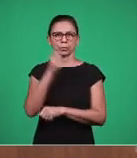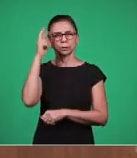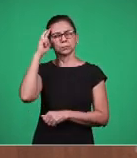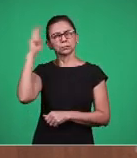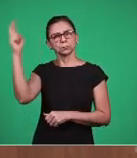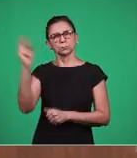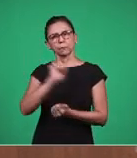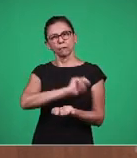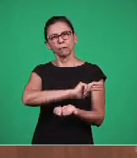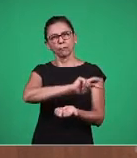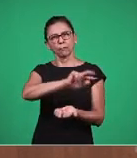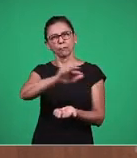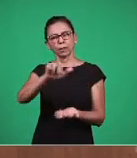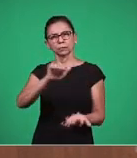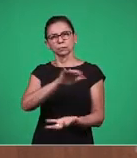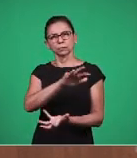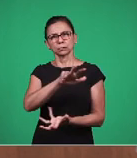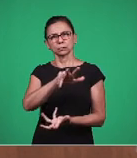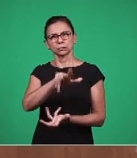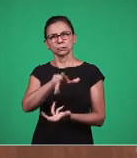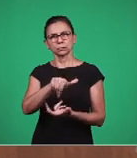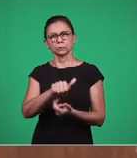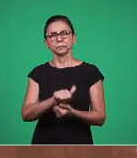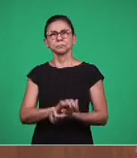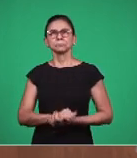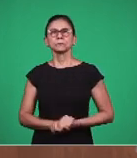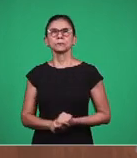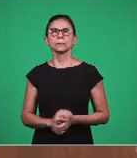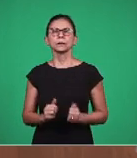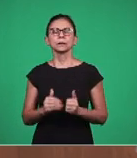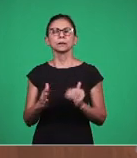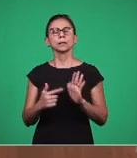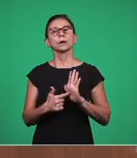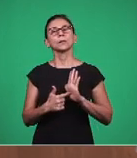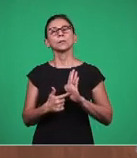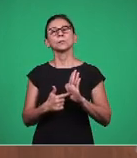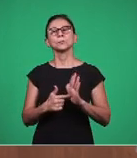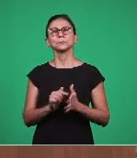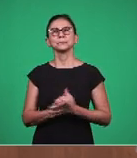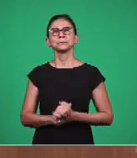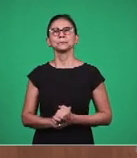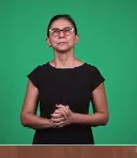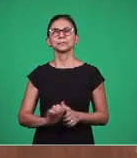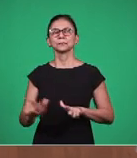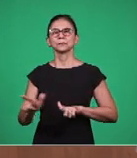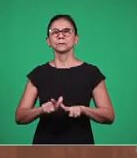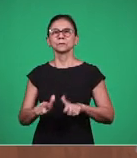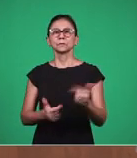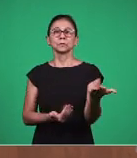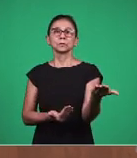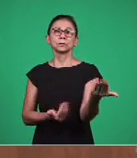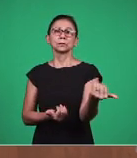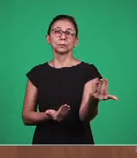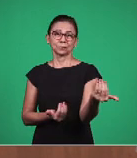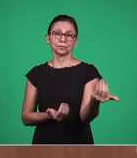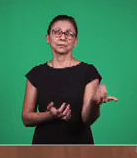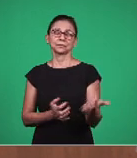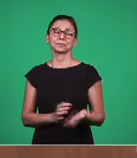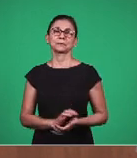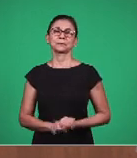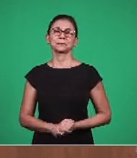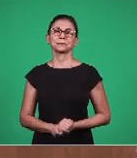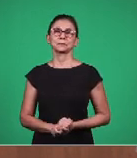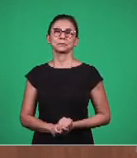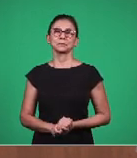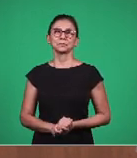várias partes. E vamos iniciar aqui mostrando o trabalho que os jovens da